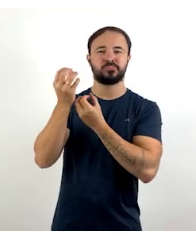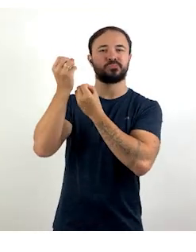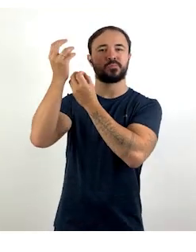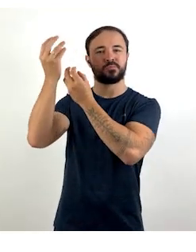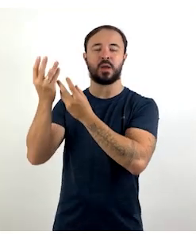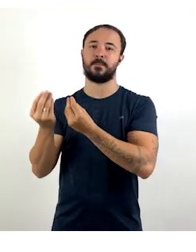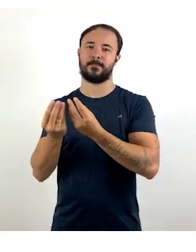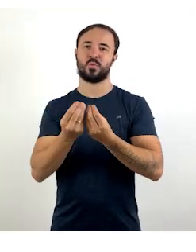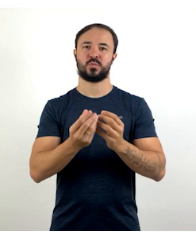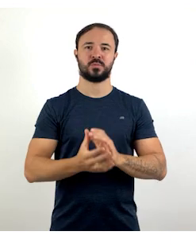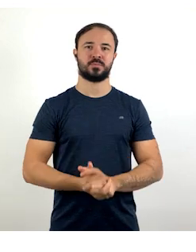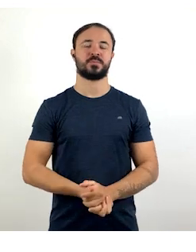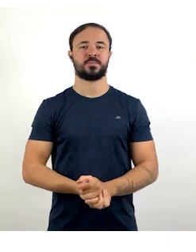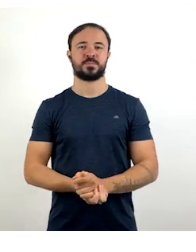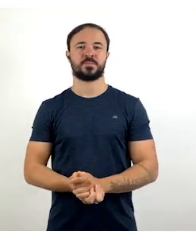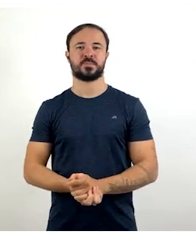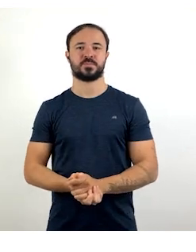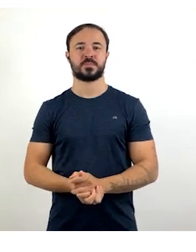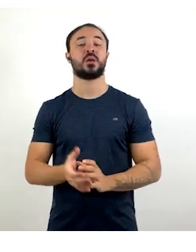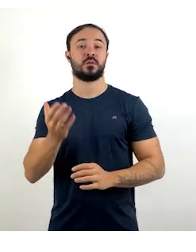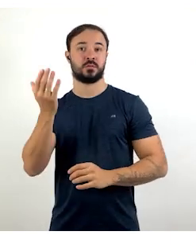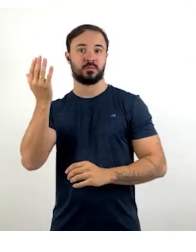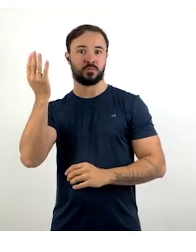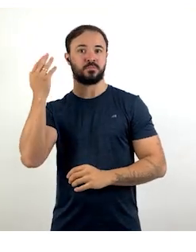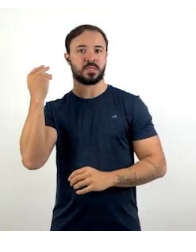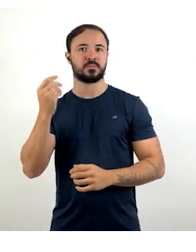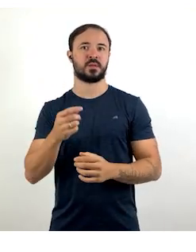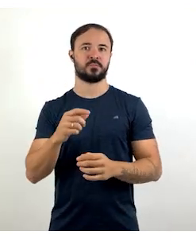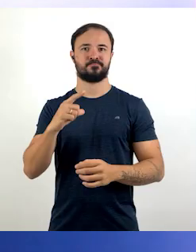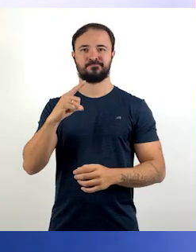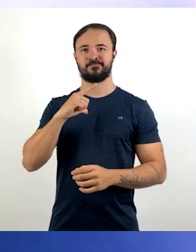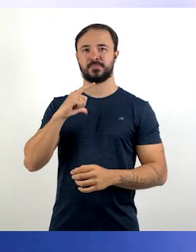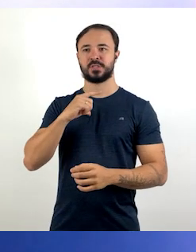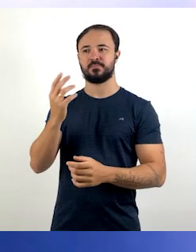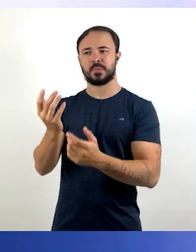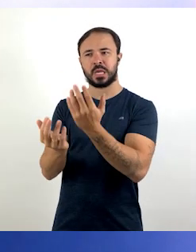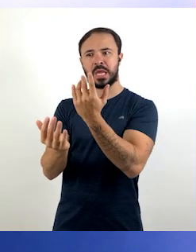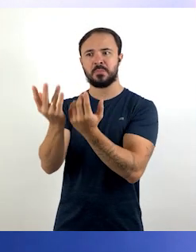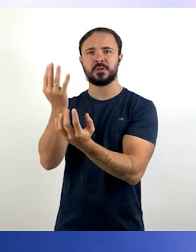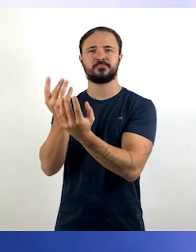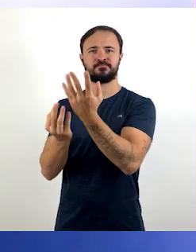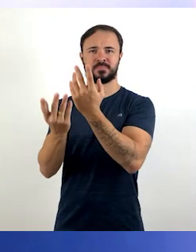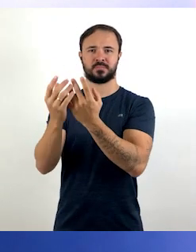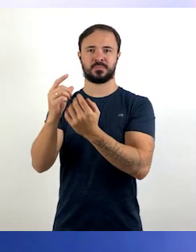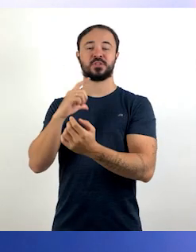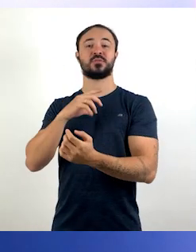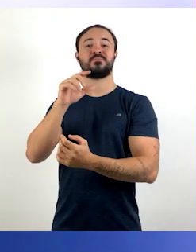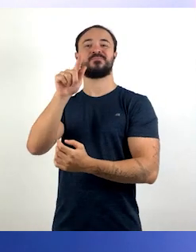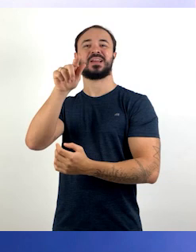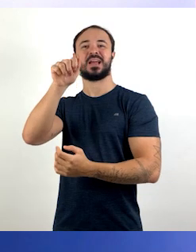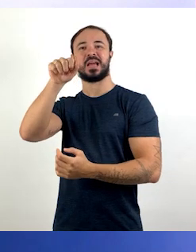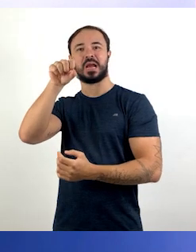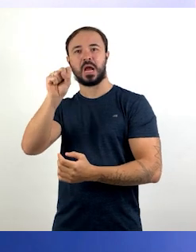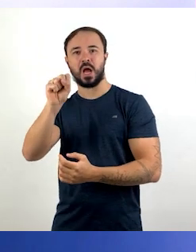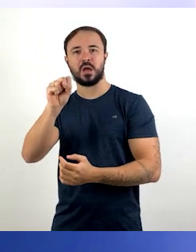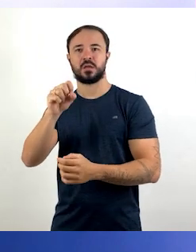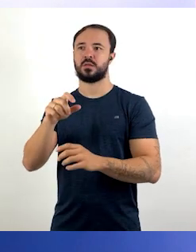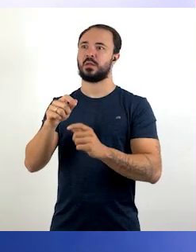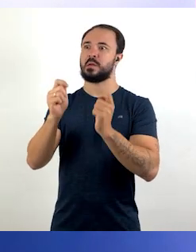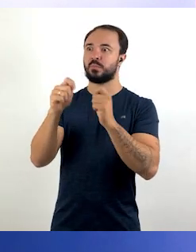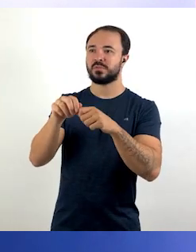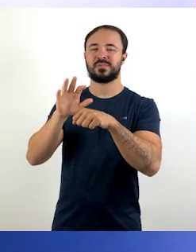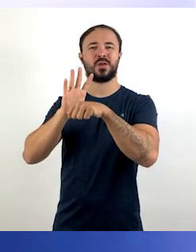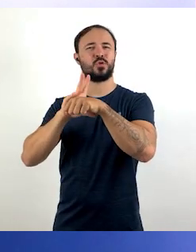poder gerar movimento. Essa queima, utilizando combustão interna ou externa, nessa época produzia muitos gases poluentes. Isso